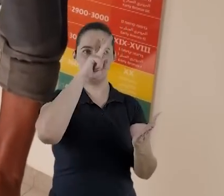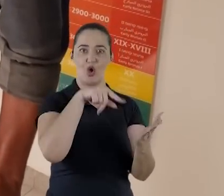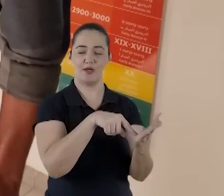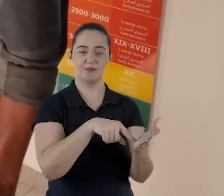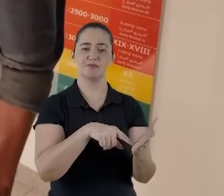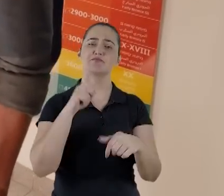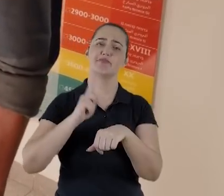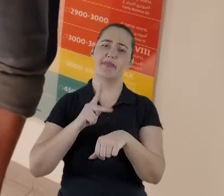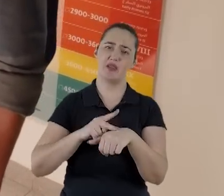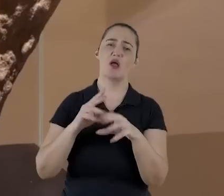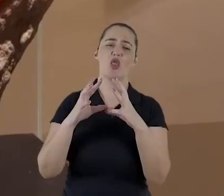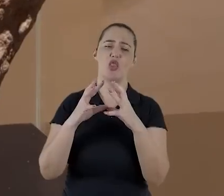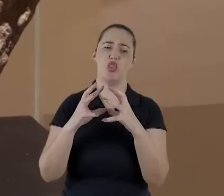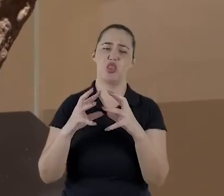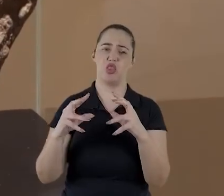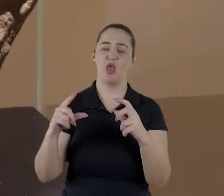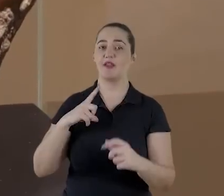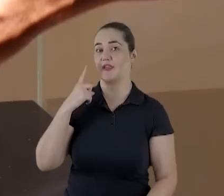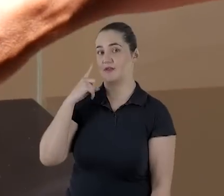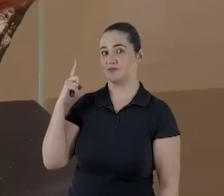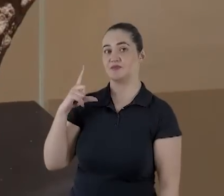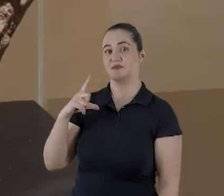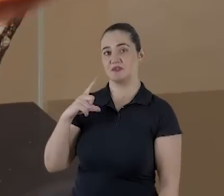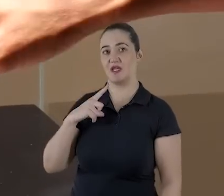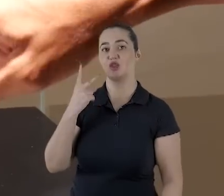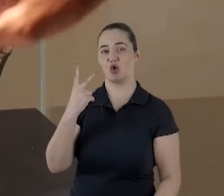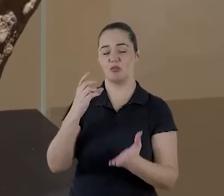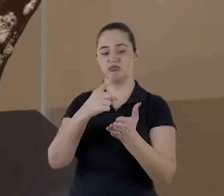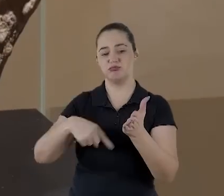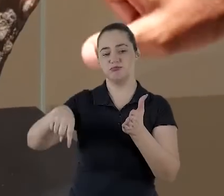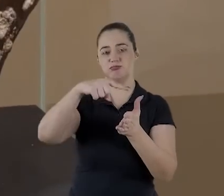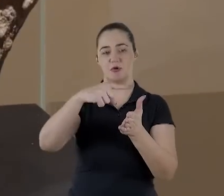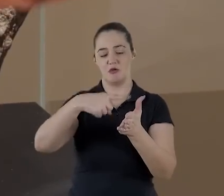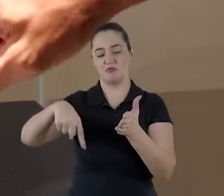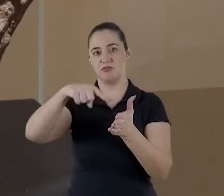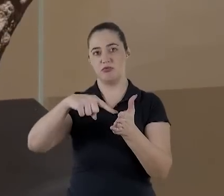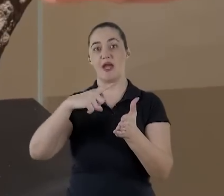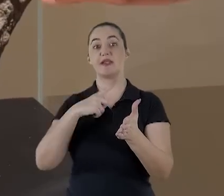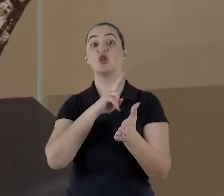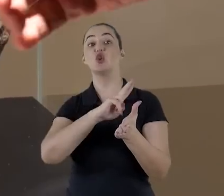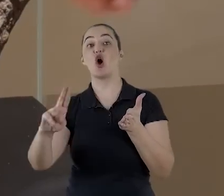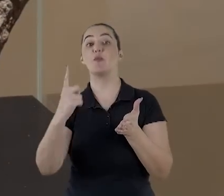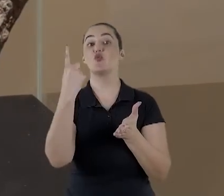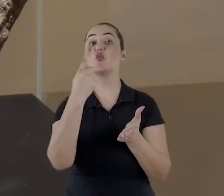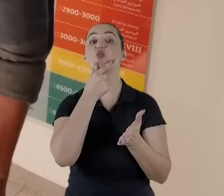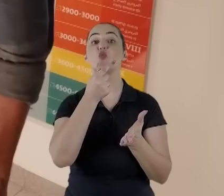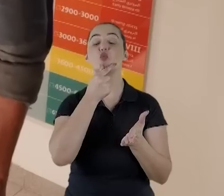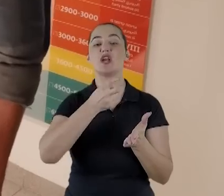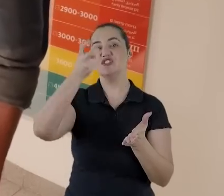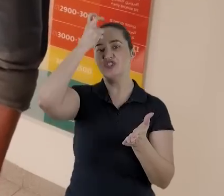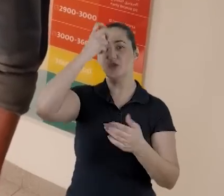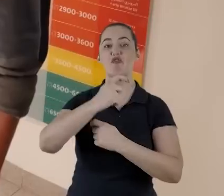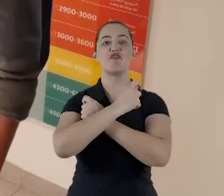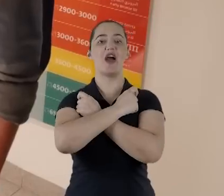bastante deteriorada por causa do tempo. Ela traz aqui 2 cartuchos com o nome de um faraó. E todos os